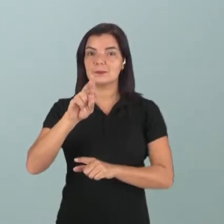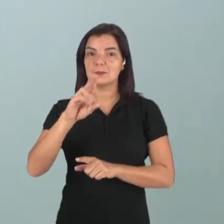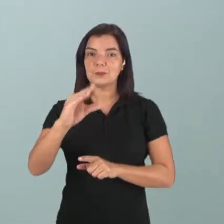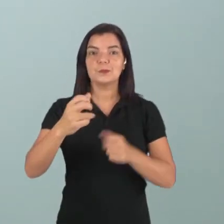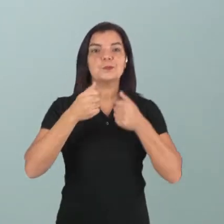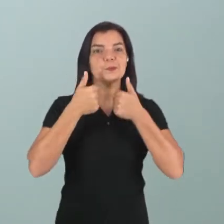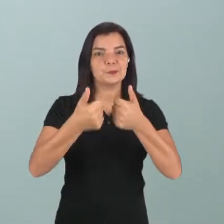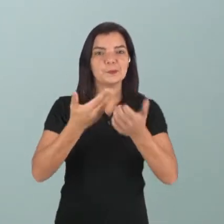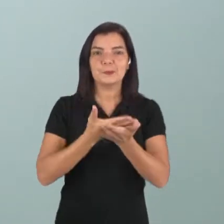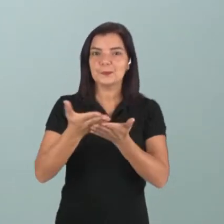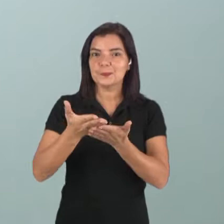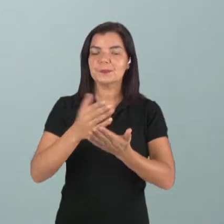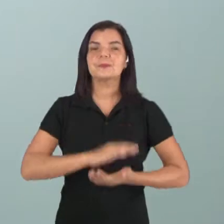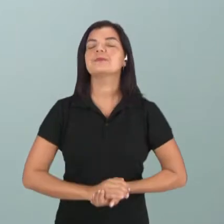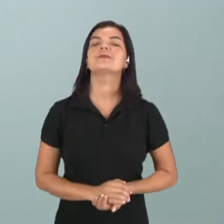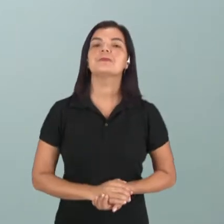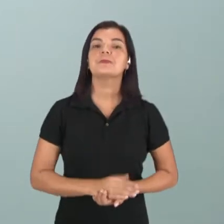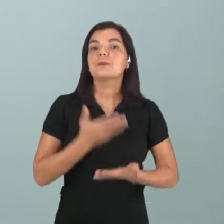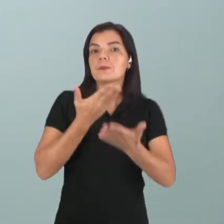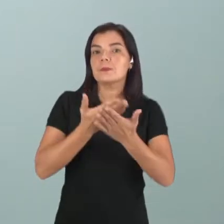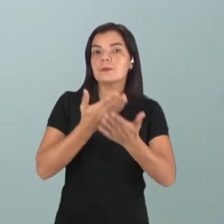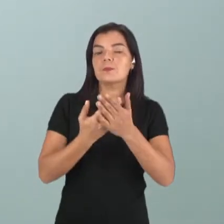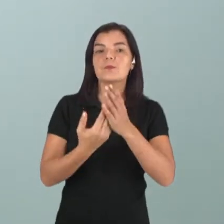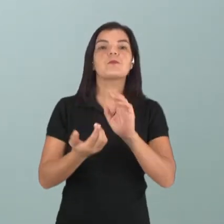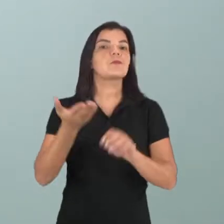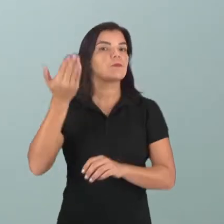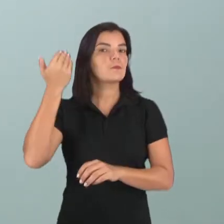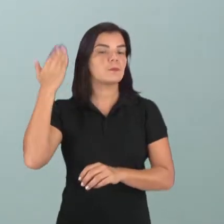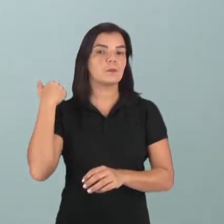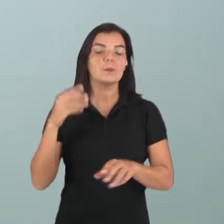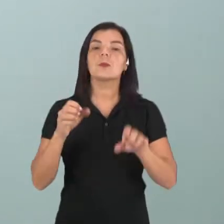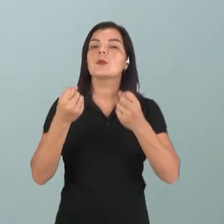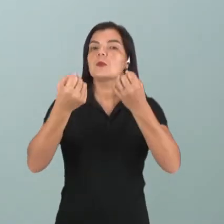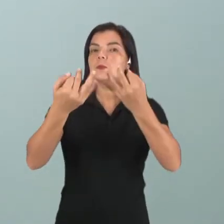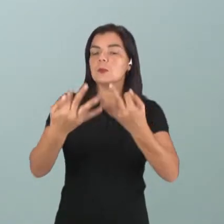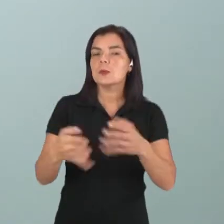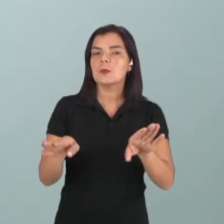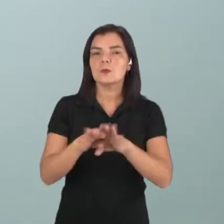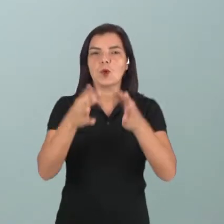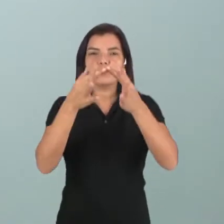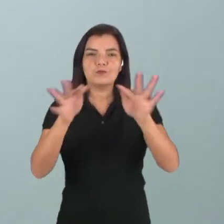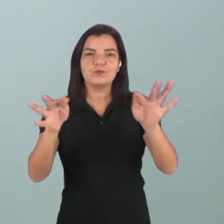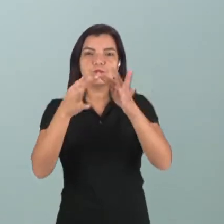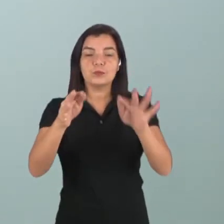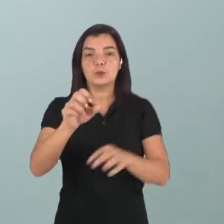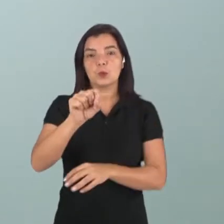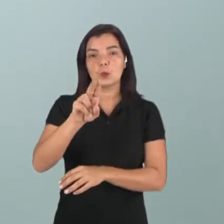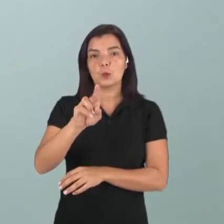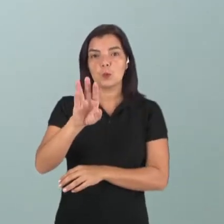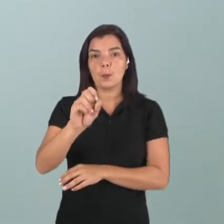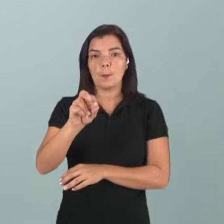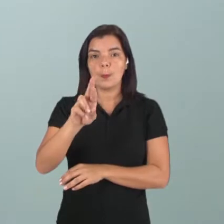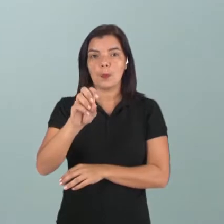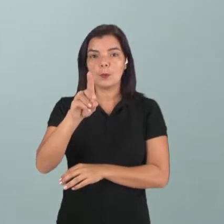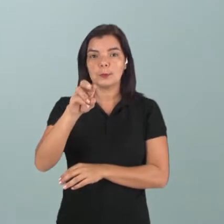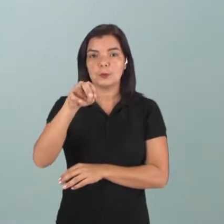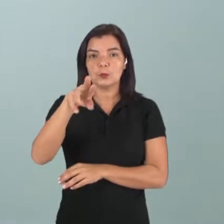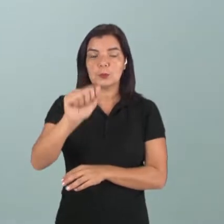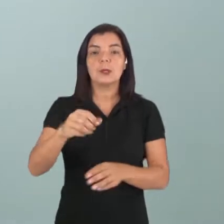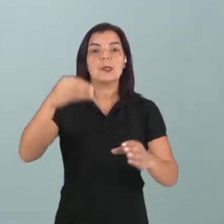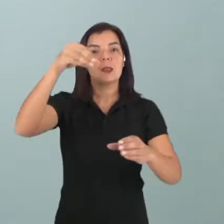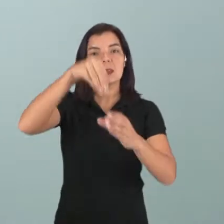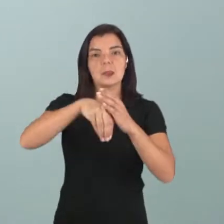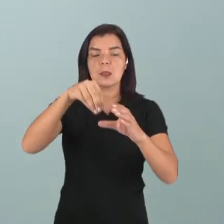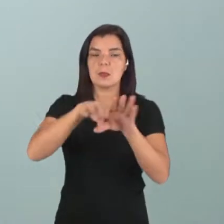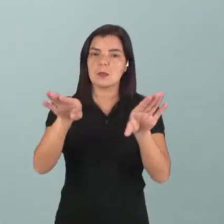bem? Vamos começar? Na última aula nós falamos sobre orações subordinadas, né? Ali dentro da construção sintática. Então hoje nós